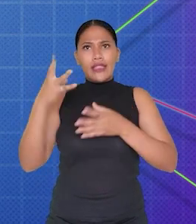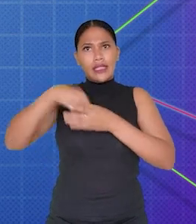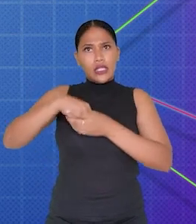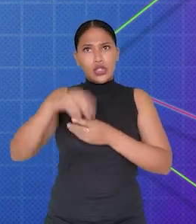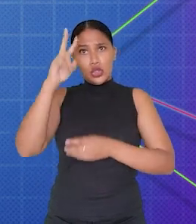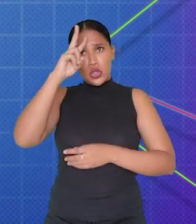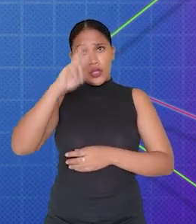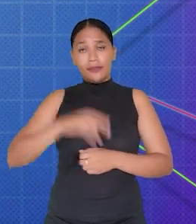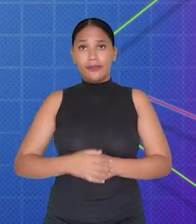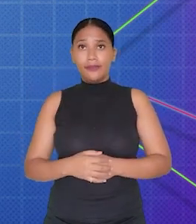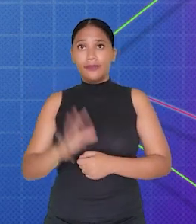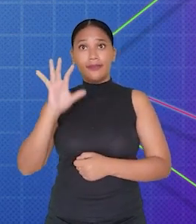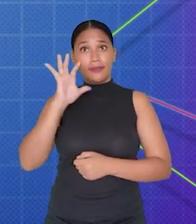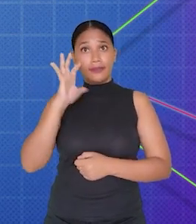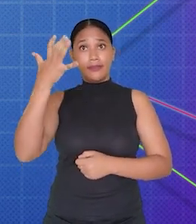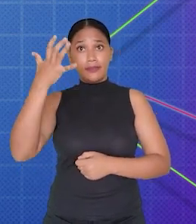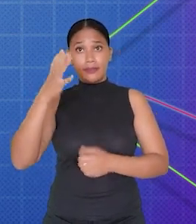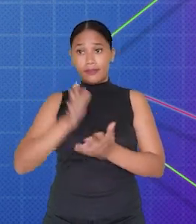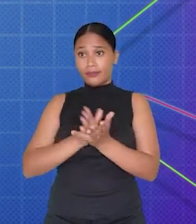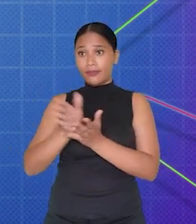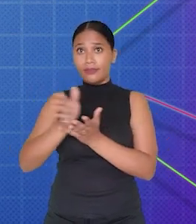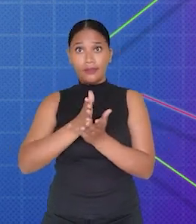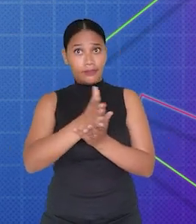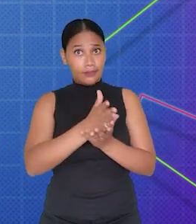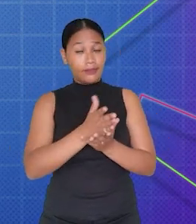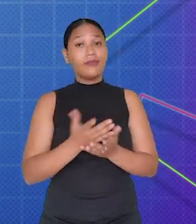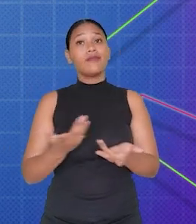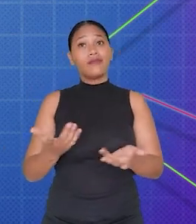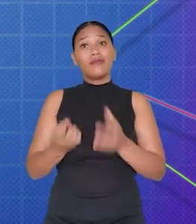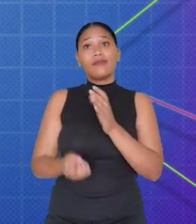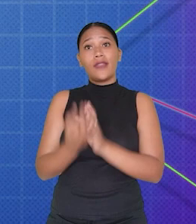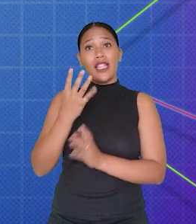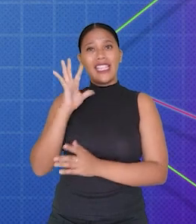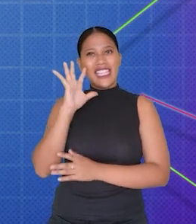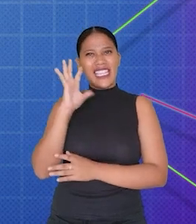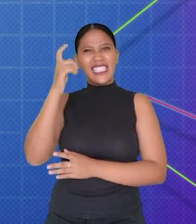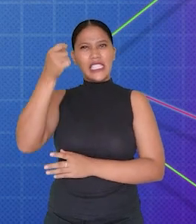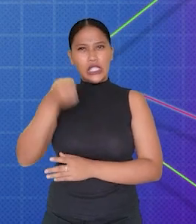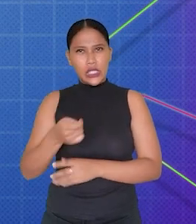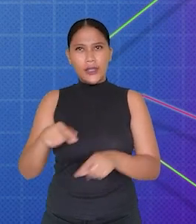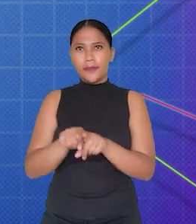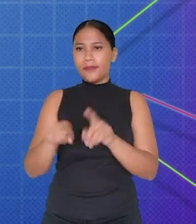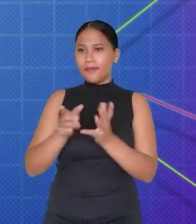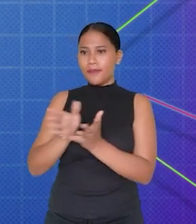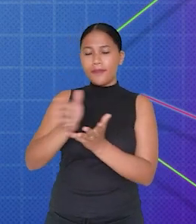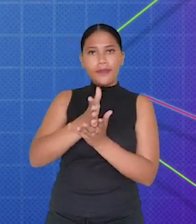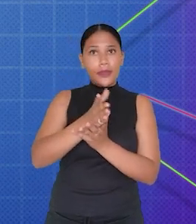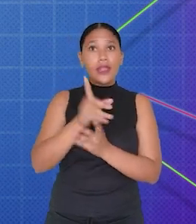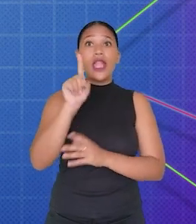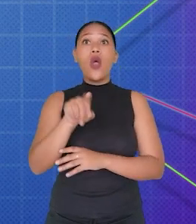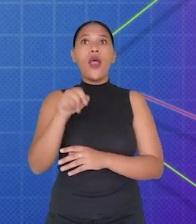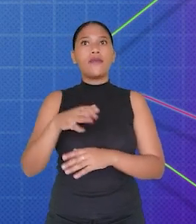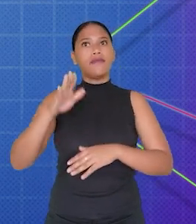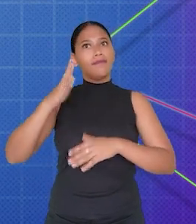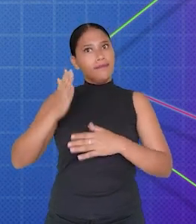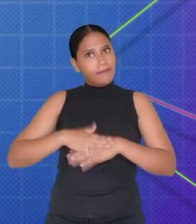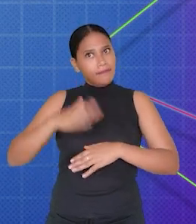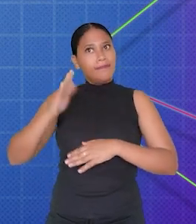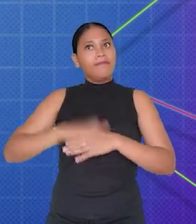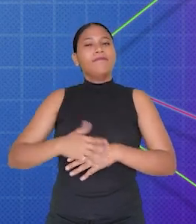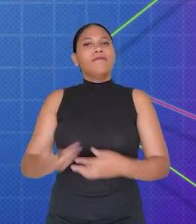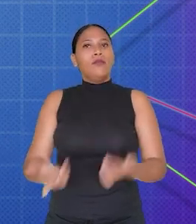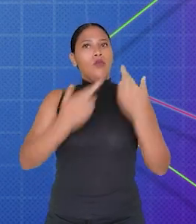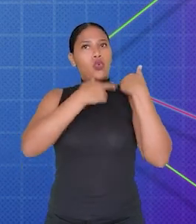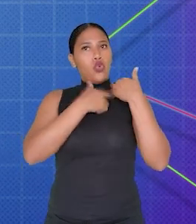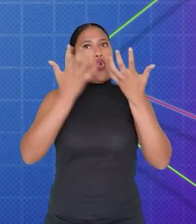história. Decisões e ramificações. A criação de decisões e ramificações em jogos não lineares é uma tarefa